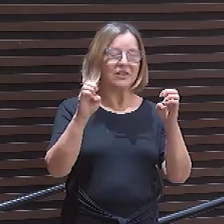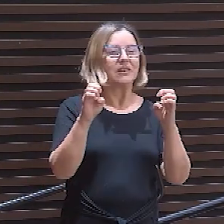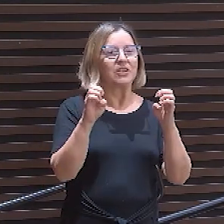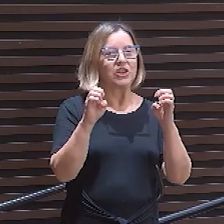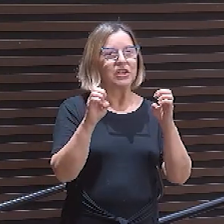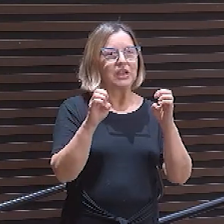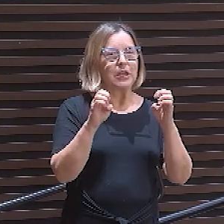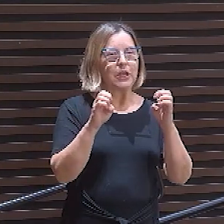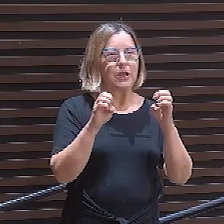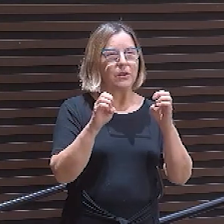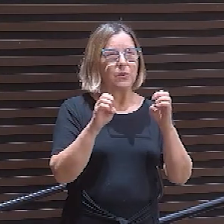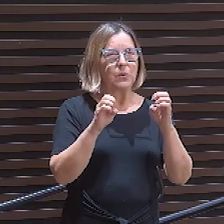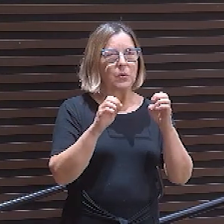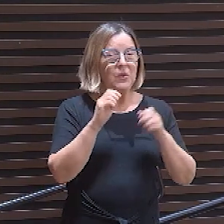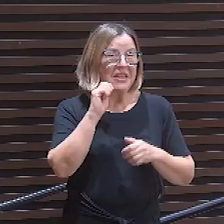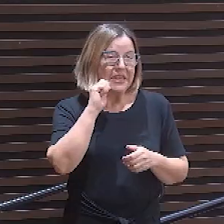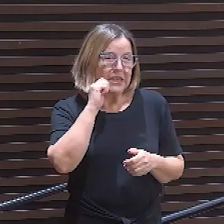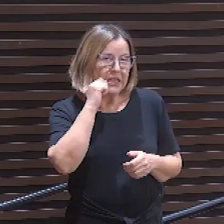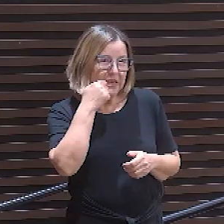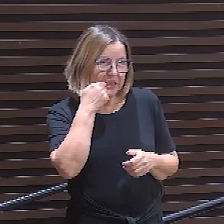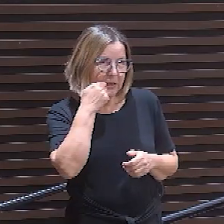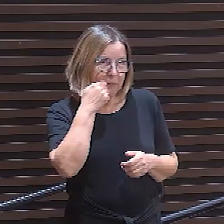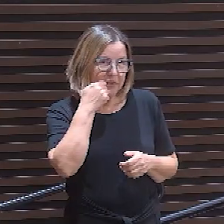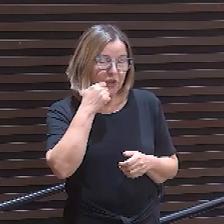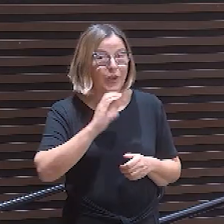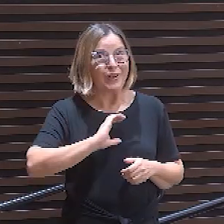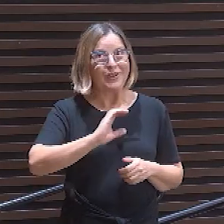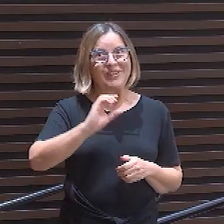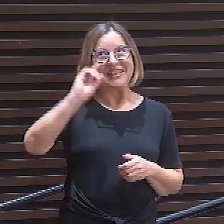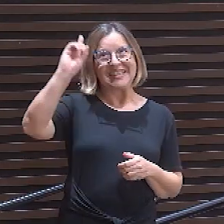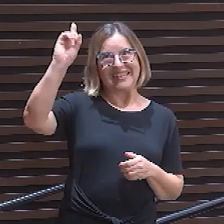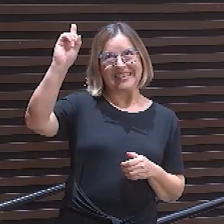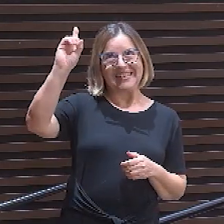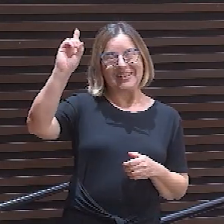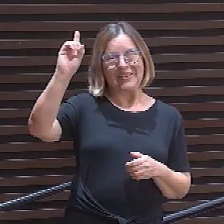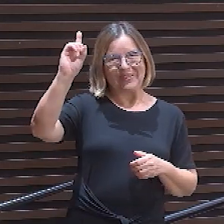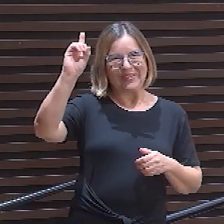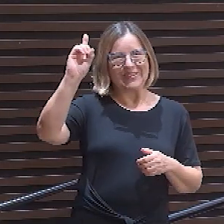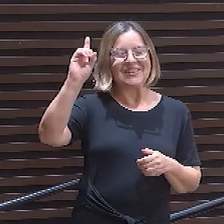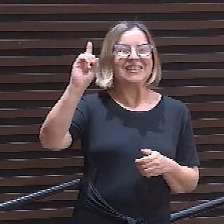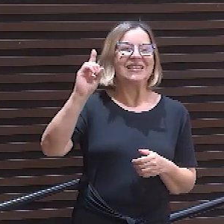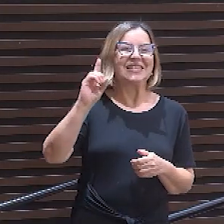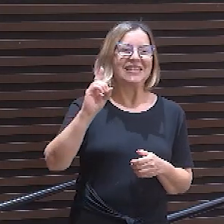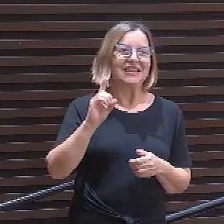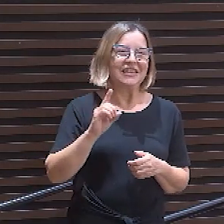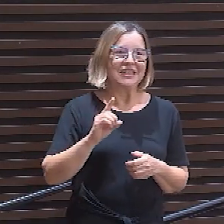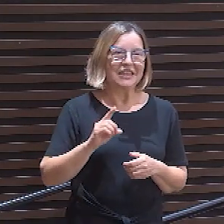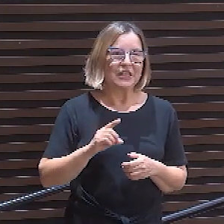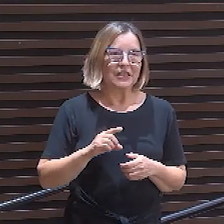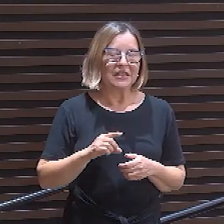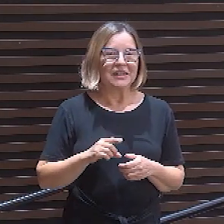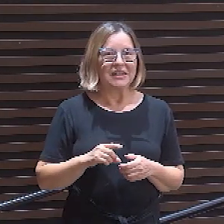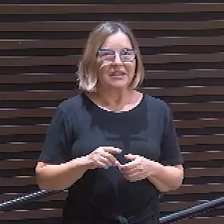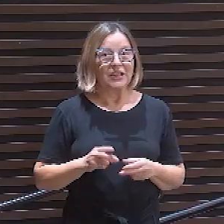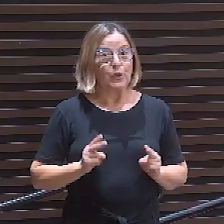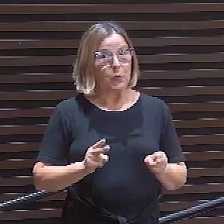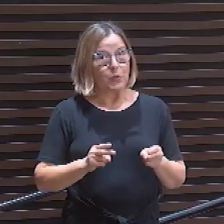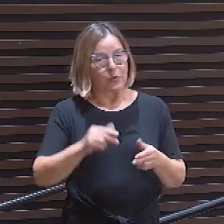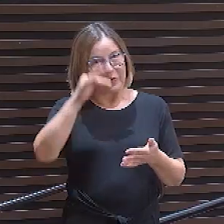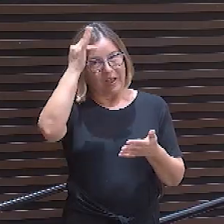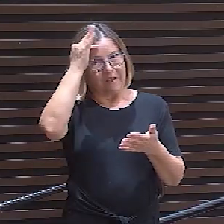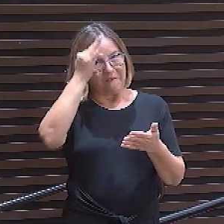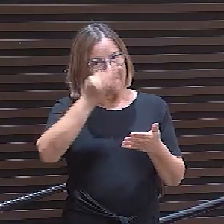preservará sua fé para o futuro. E tem acontecido na igreja clandestina da China